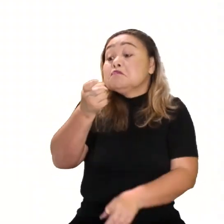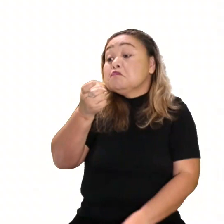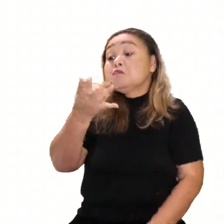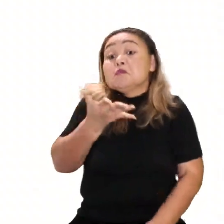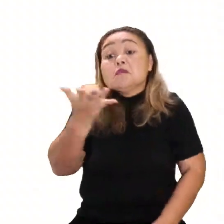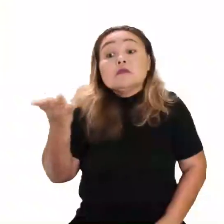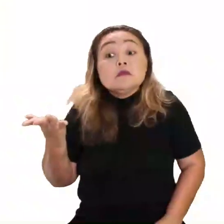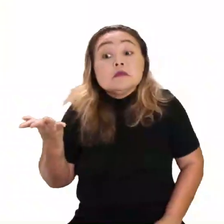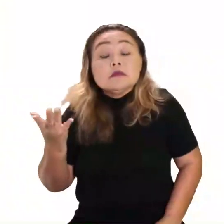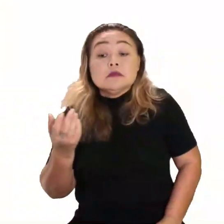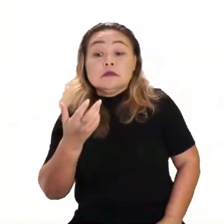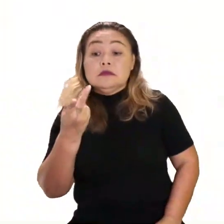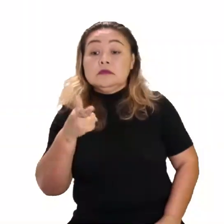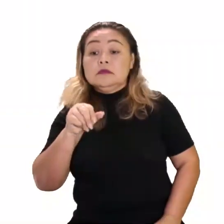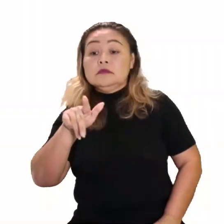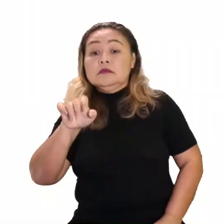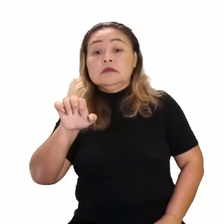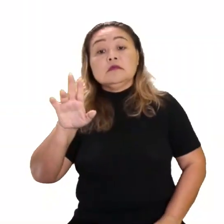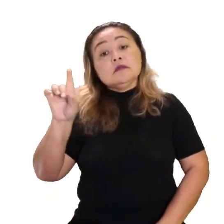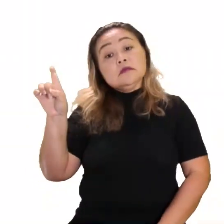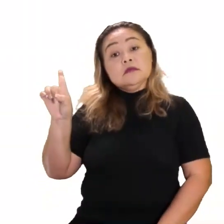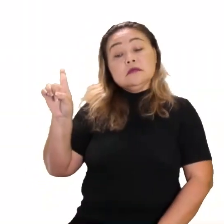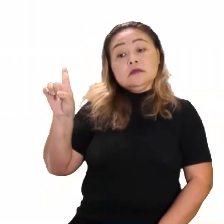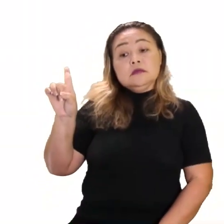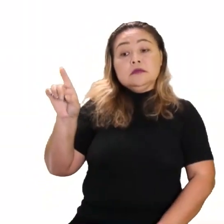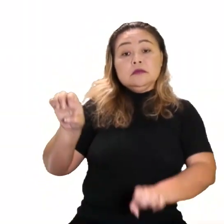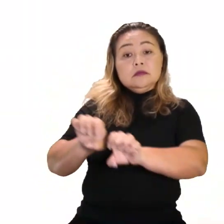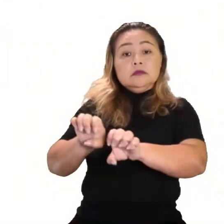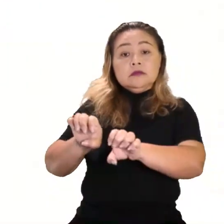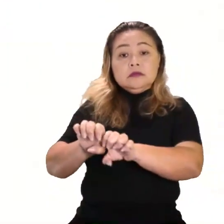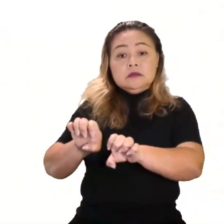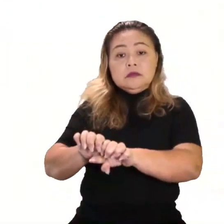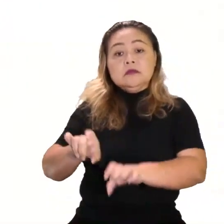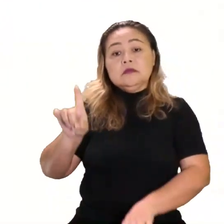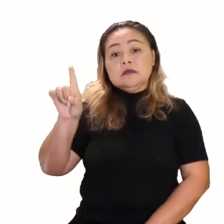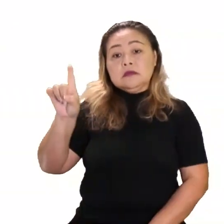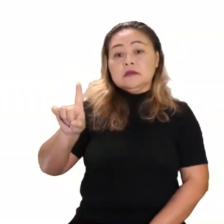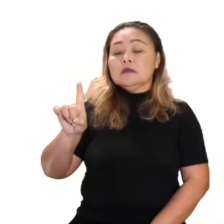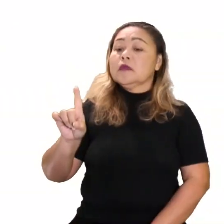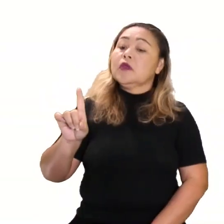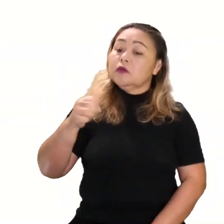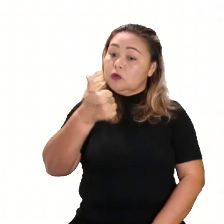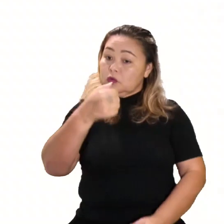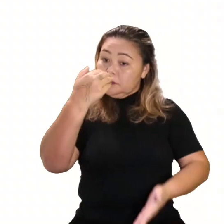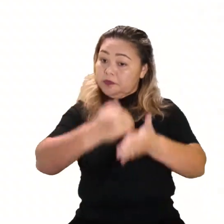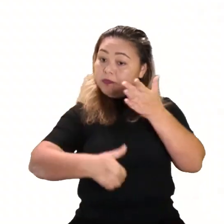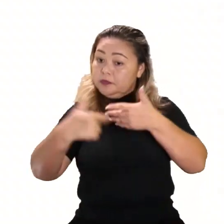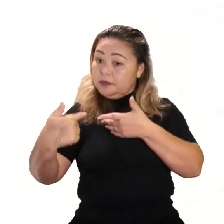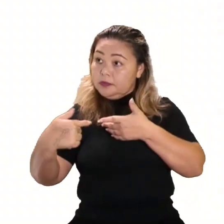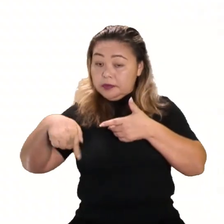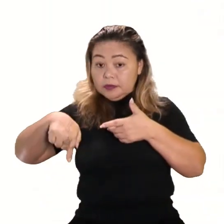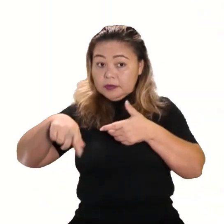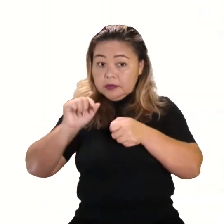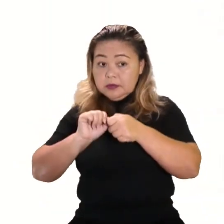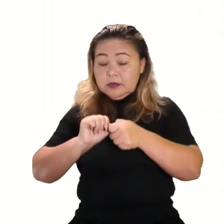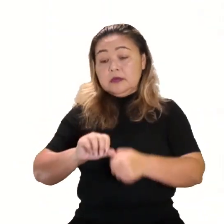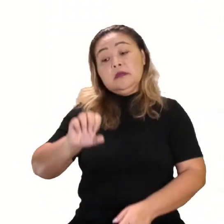quanto? Vamos na nossa equação? Quem é a nossa equação? O A1 sobre 1 menos Q. Né? Então, meu S